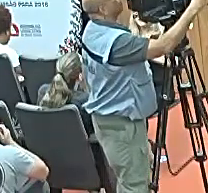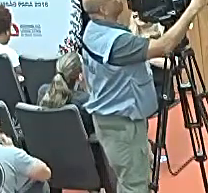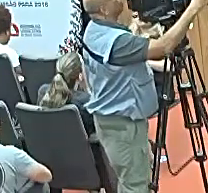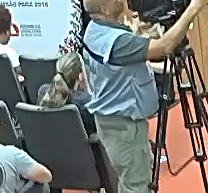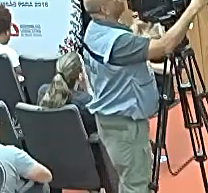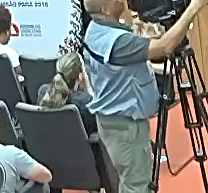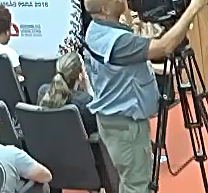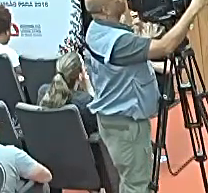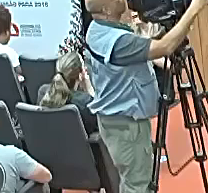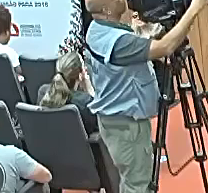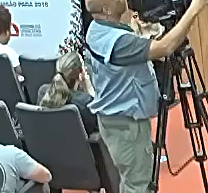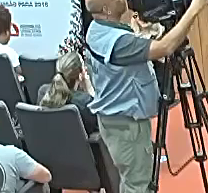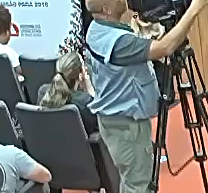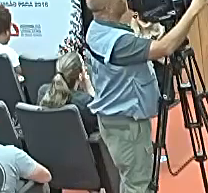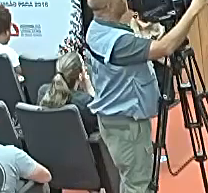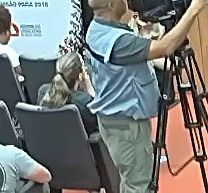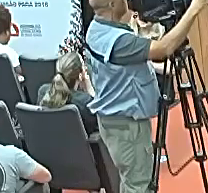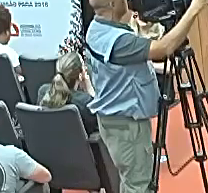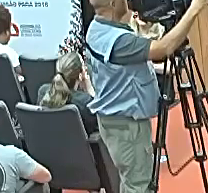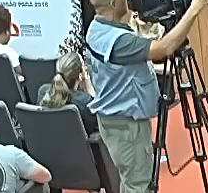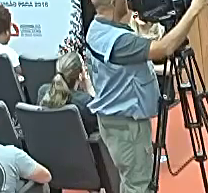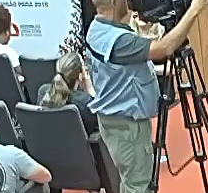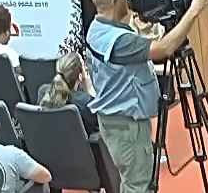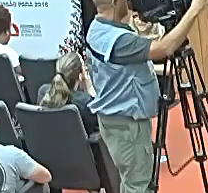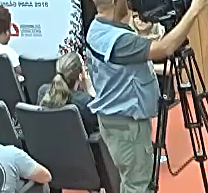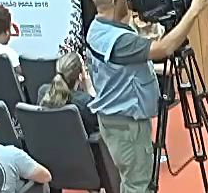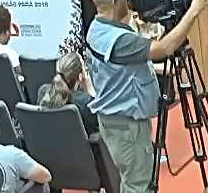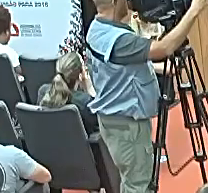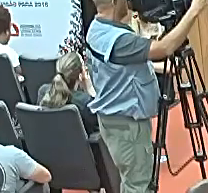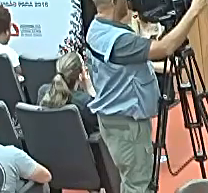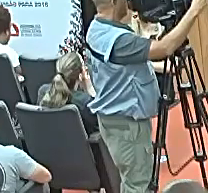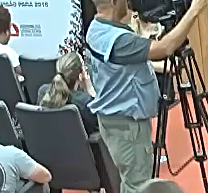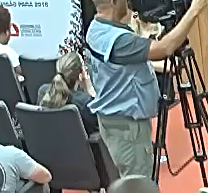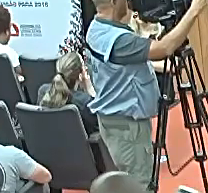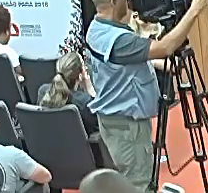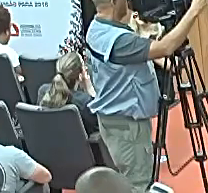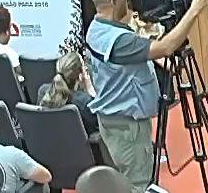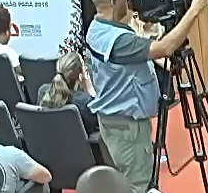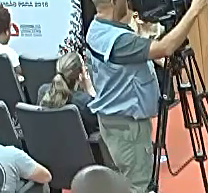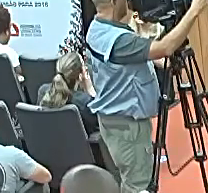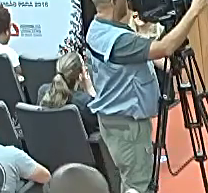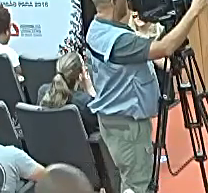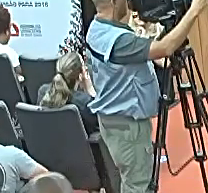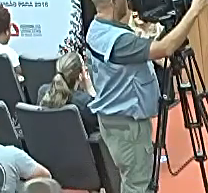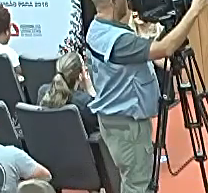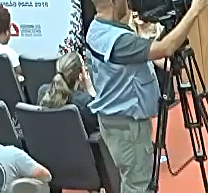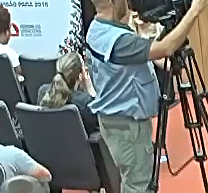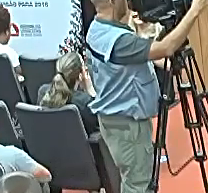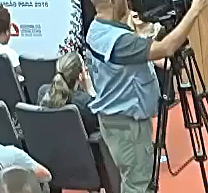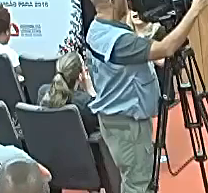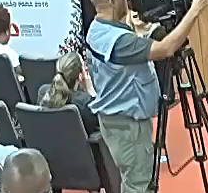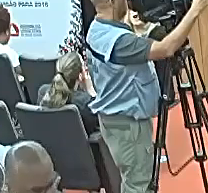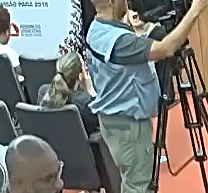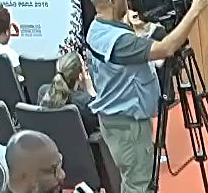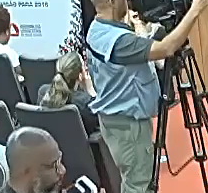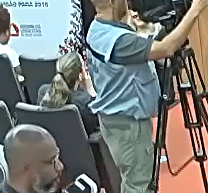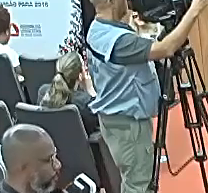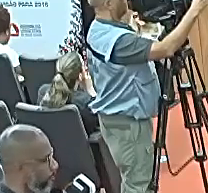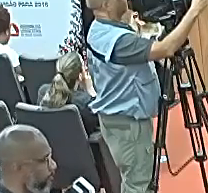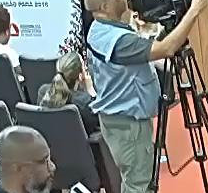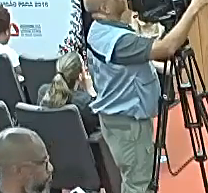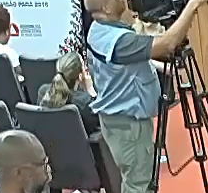risco de forma alguma há o acompanhamento e execução daquilo que foi apontado que vem a ser incorporado no relatório final da